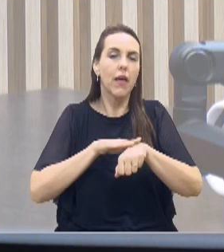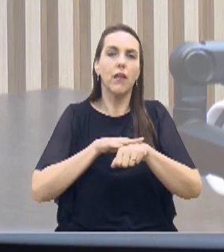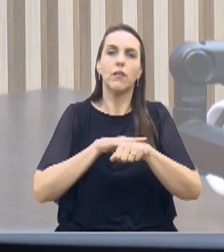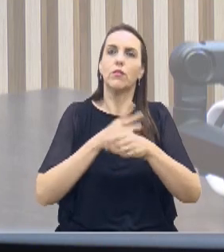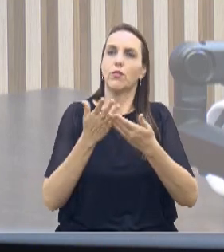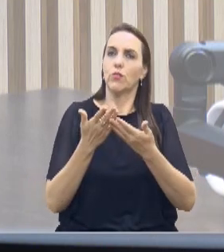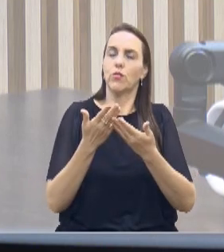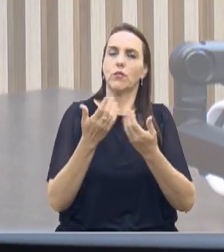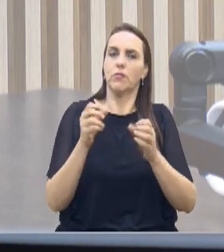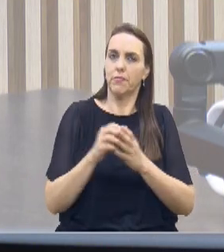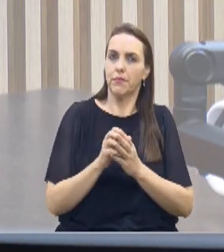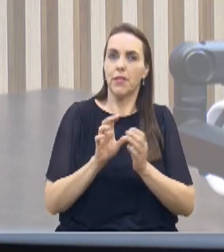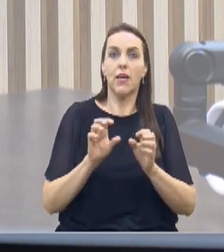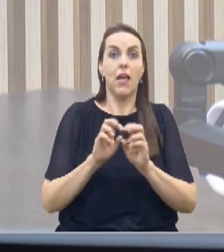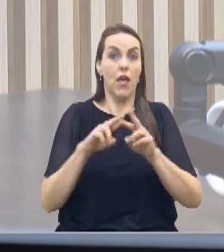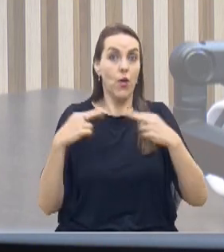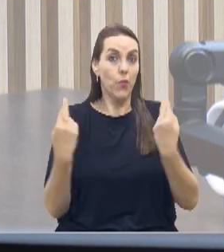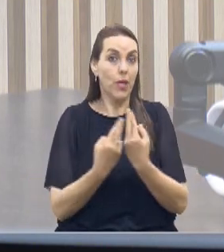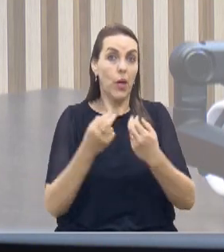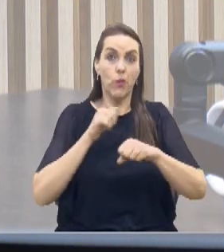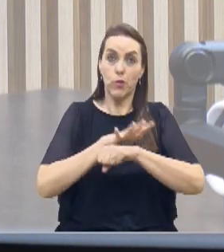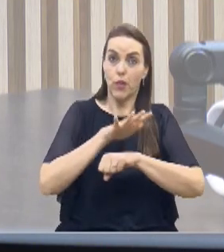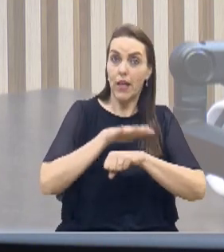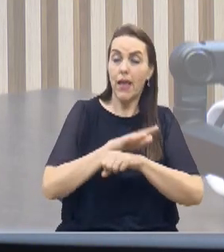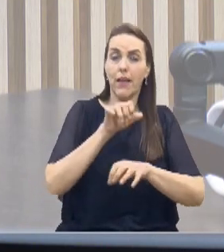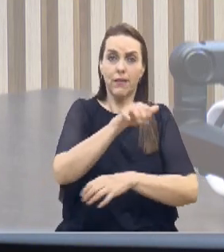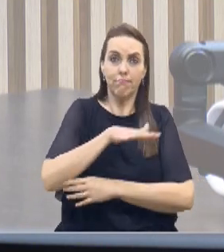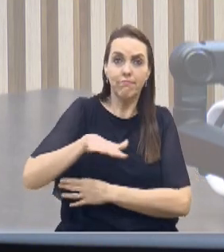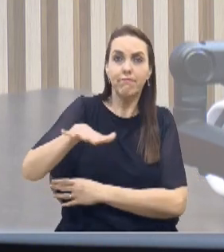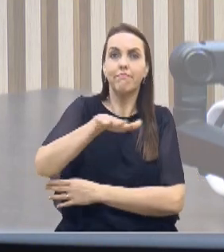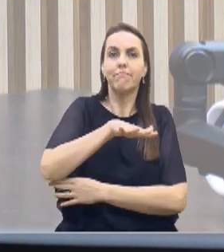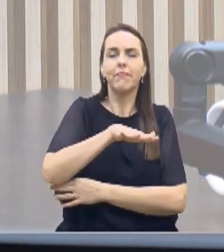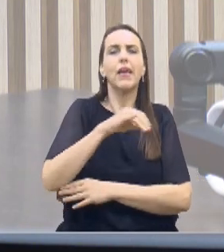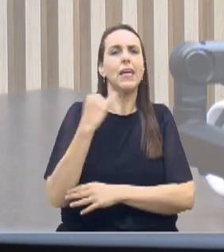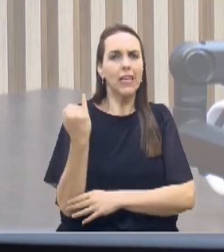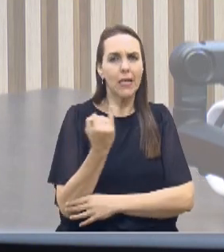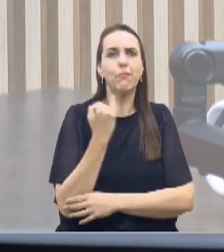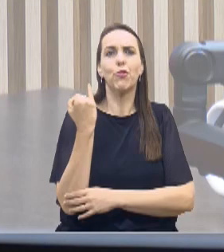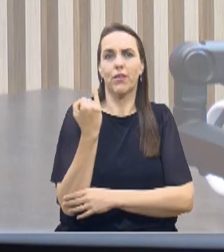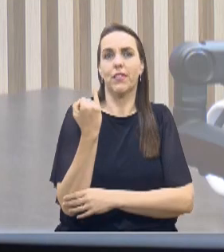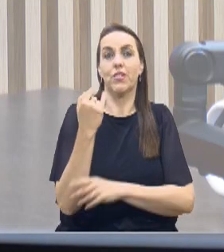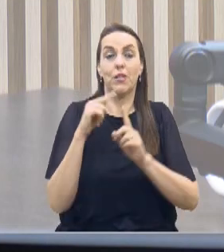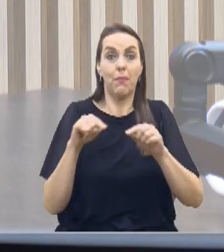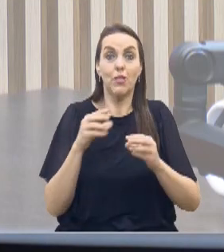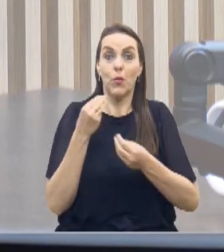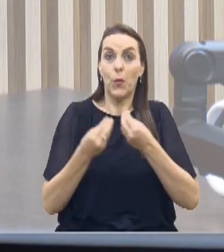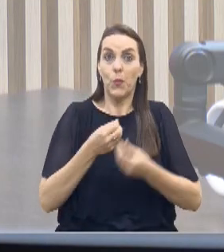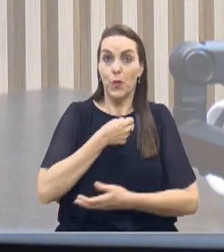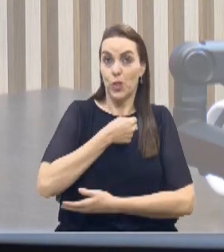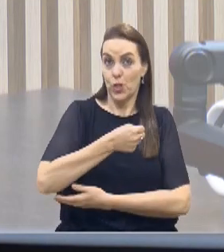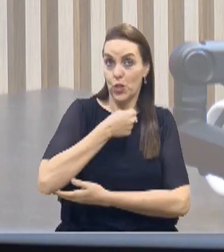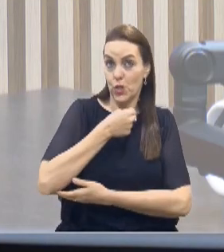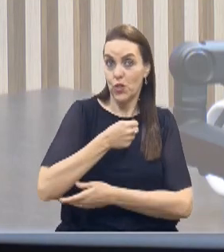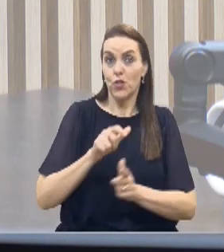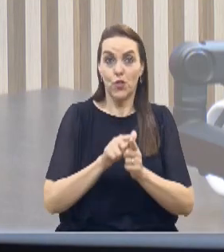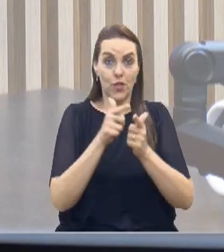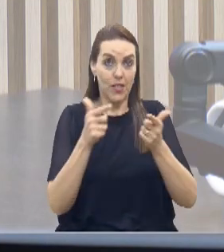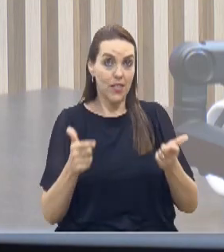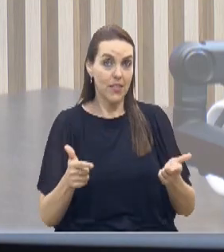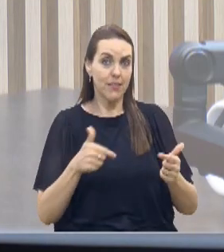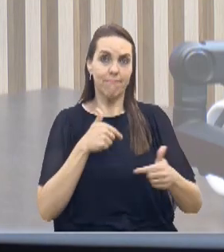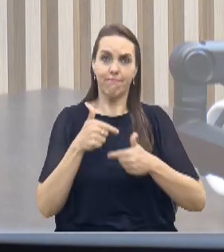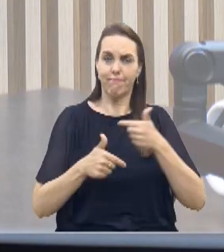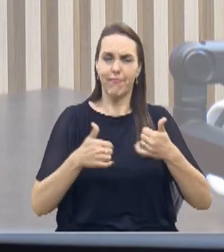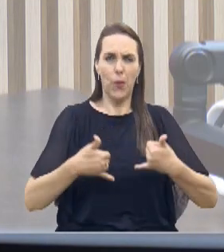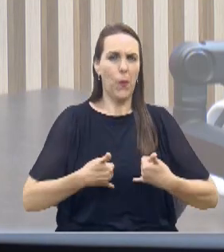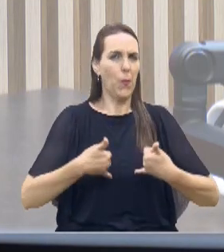né, sessões solenes, inclusive, naquele espaço. Então, foi muito importante. Mas, como jornalista, inclusive, eu tenho um orgulho imenso de falar,